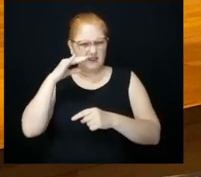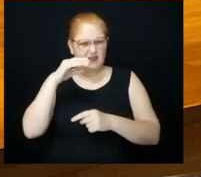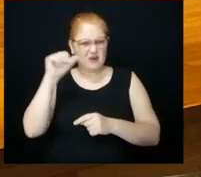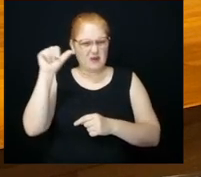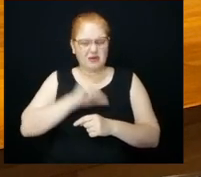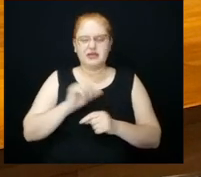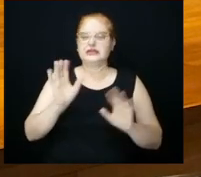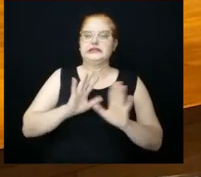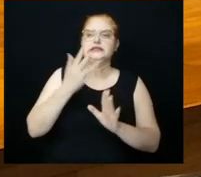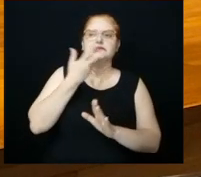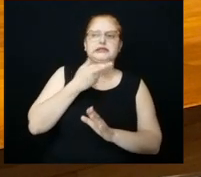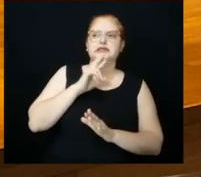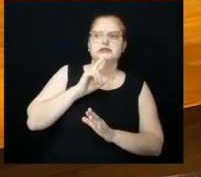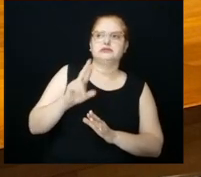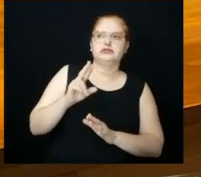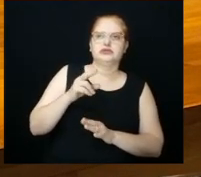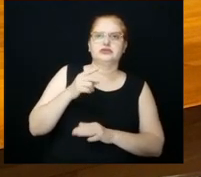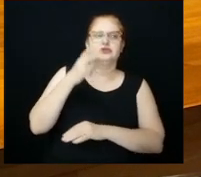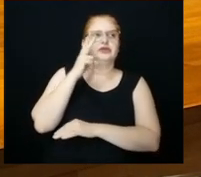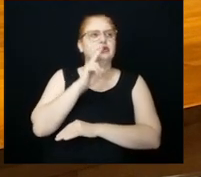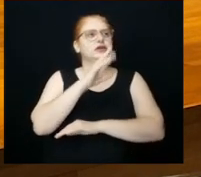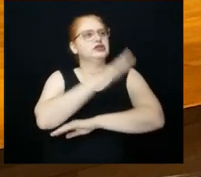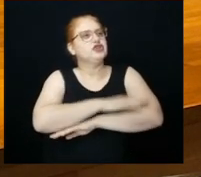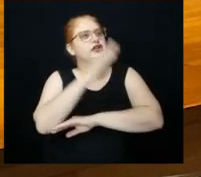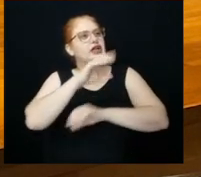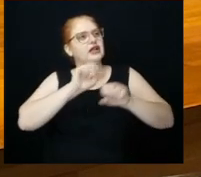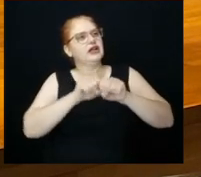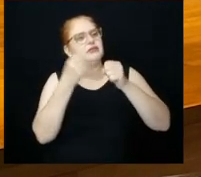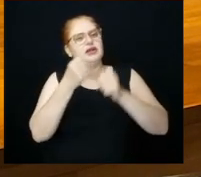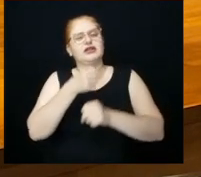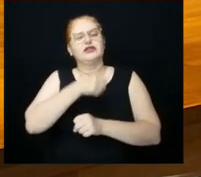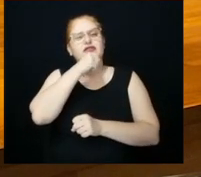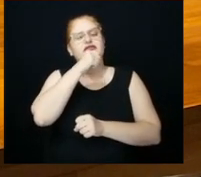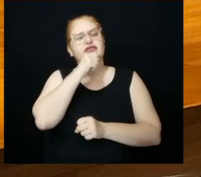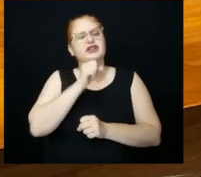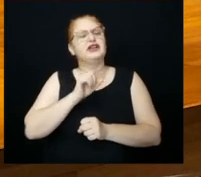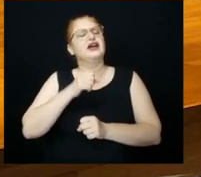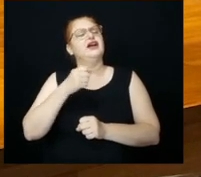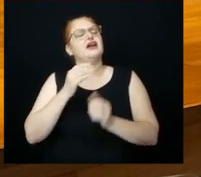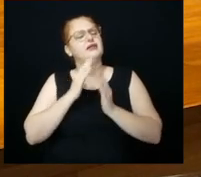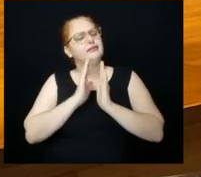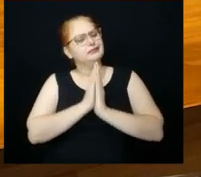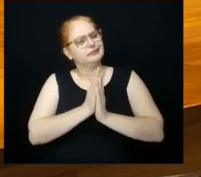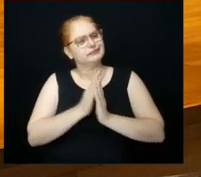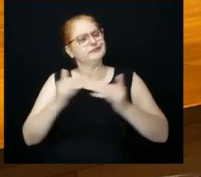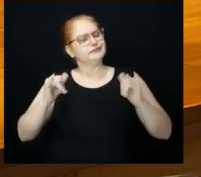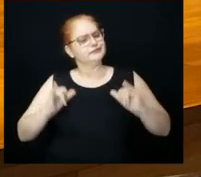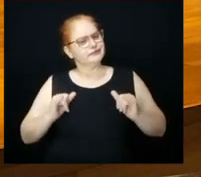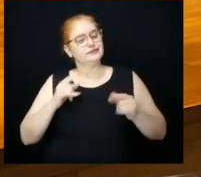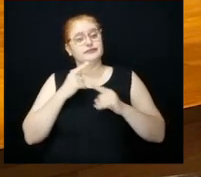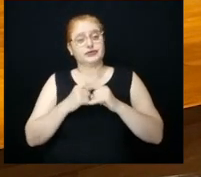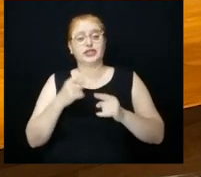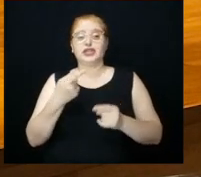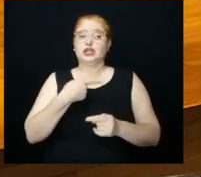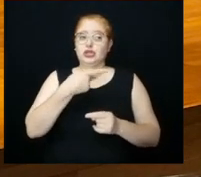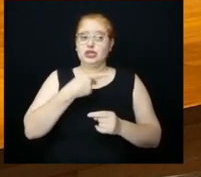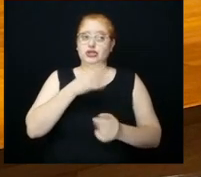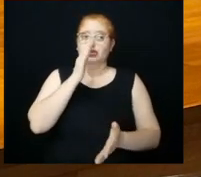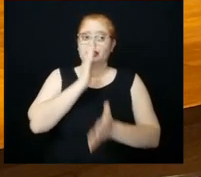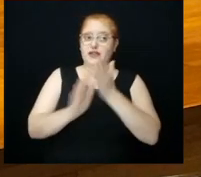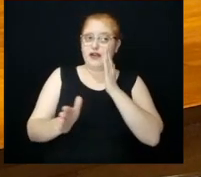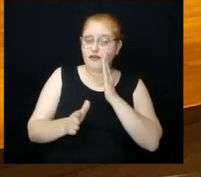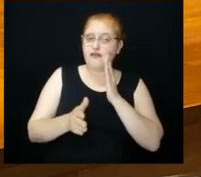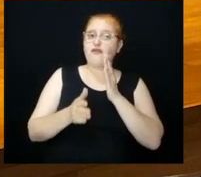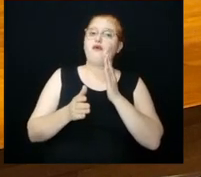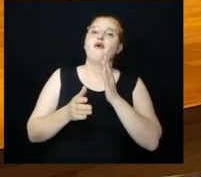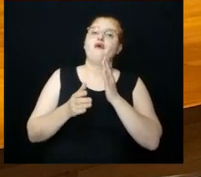não responde logo. Está virado para a janela quebrada. O velho insiste que descanse. Desde que saíram do campo de deslocados, eles não tinham